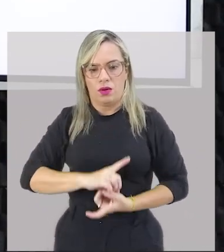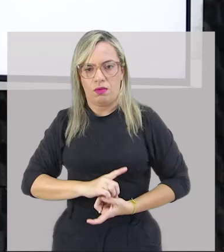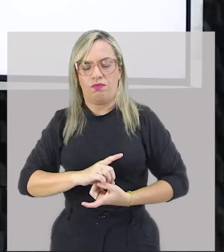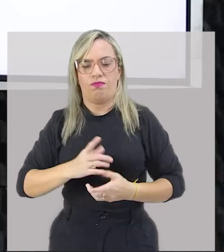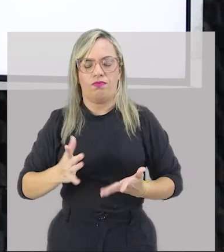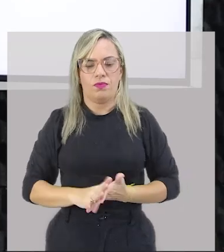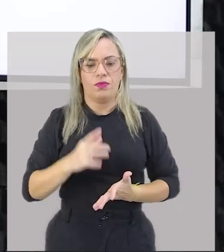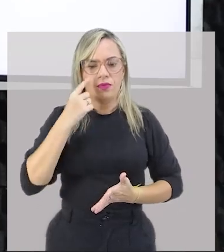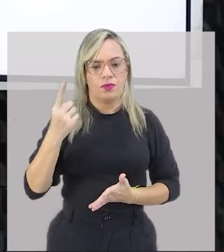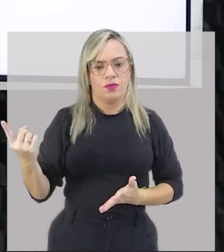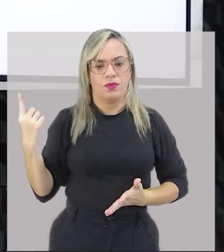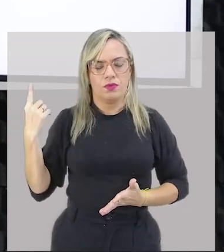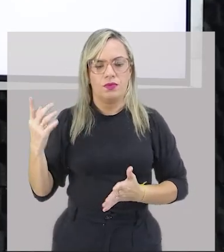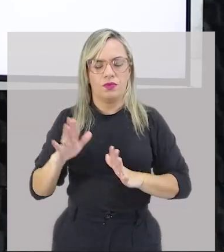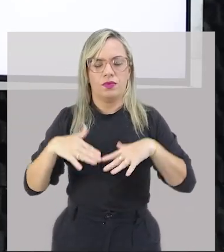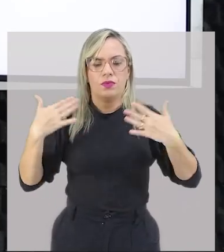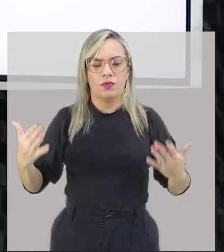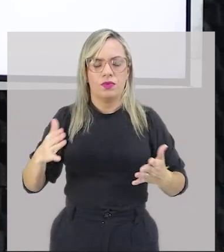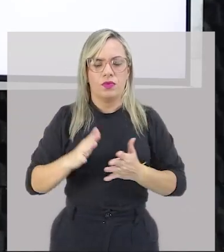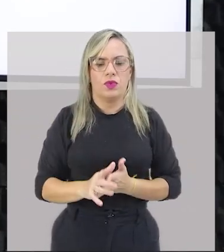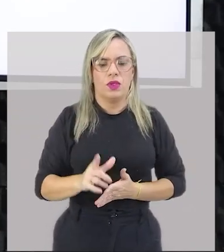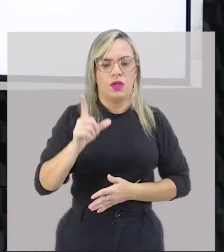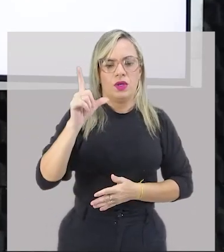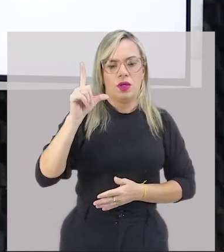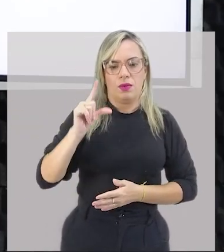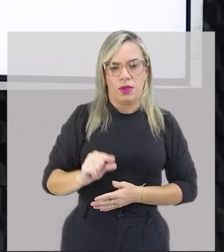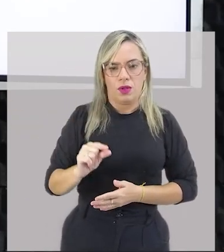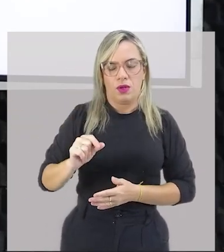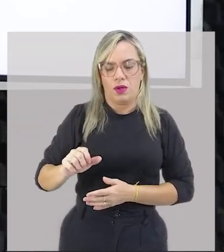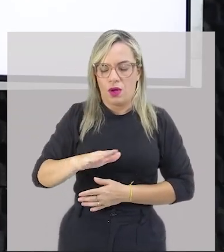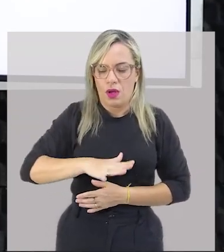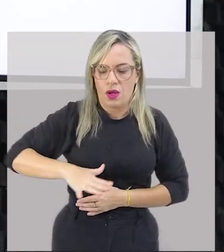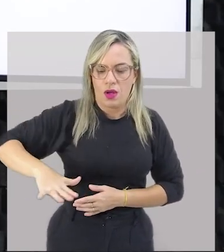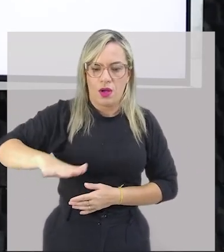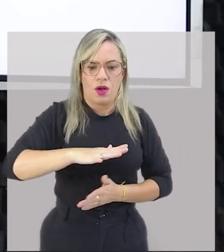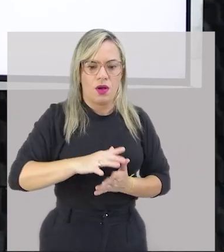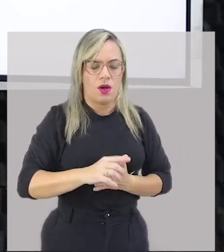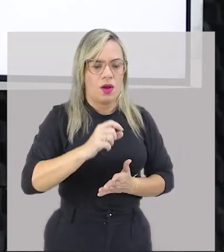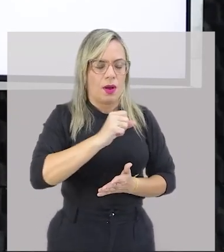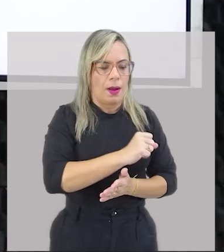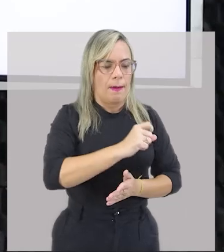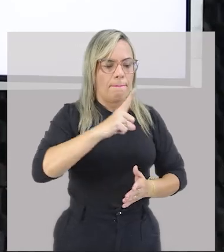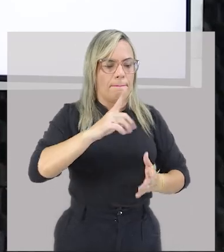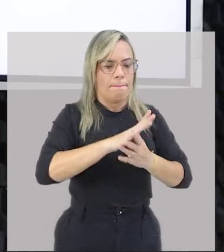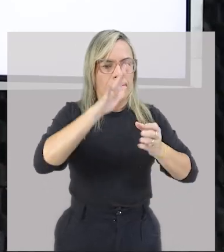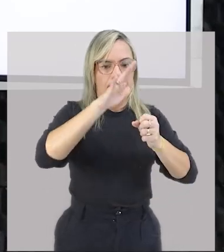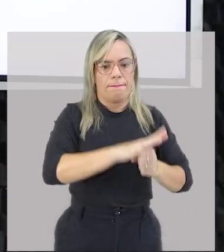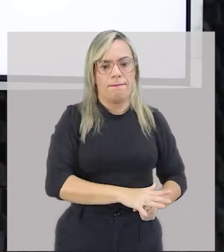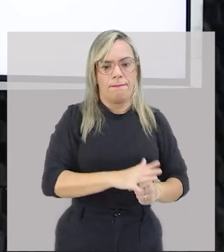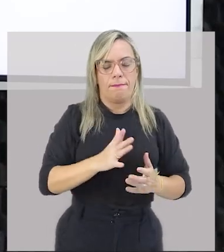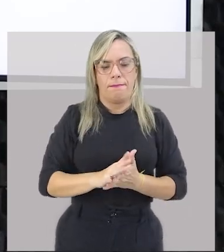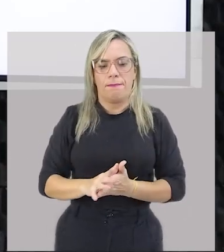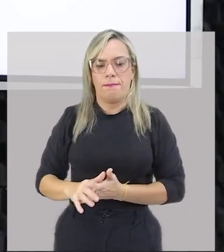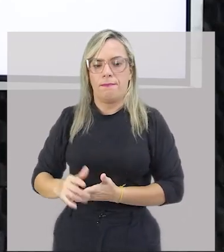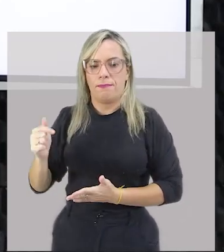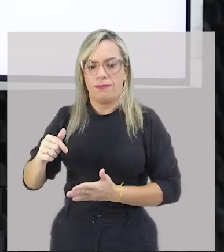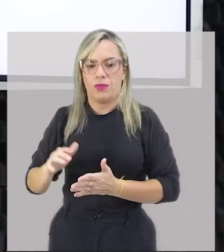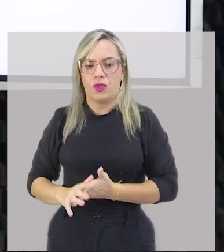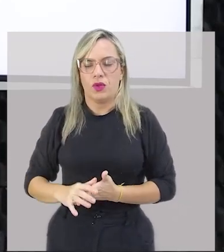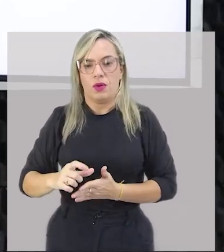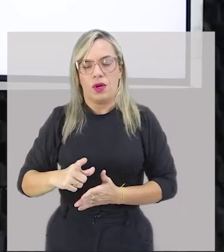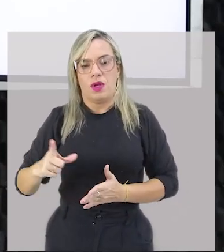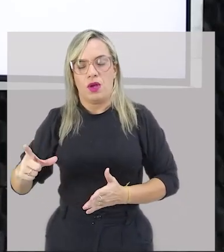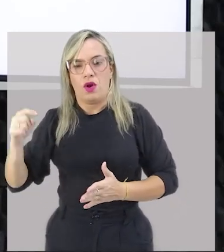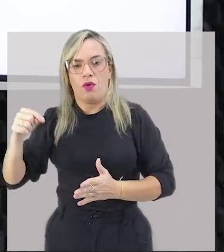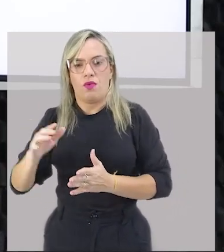proporcional. Então, quanto menor for a área, maior vai ser a pressão. E quanto maior for a área, menor vai ser a